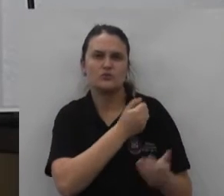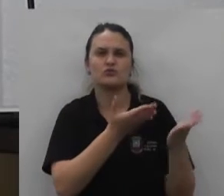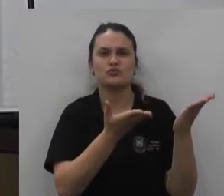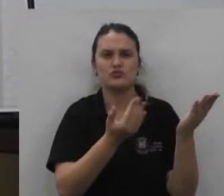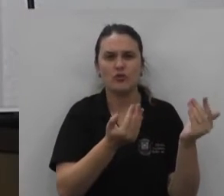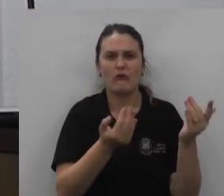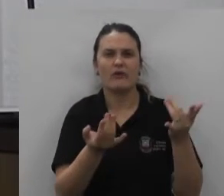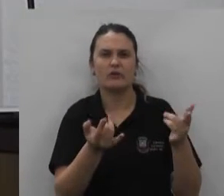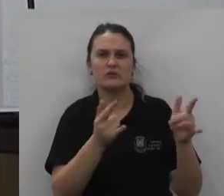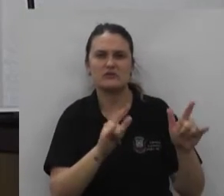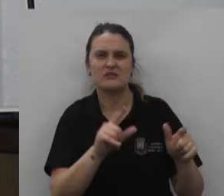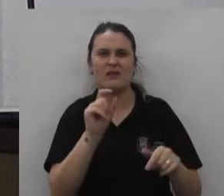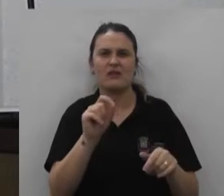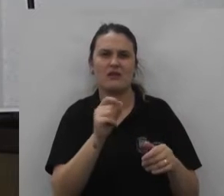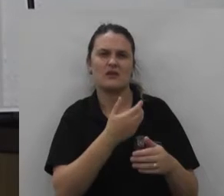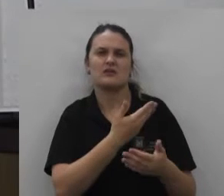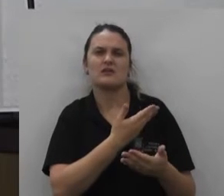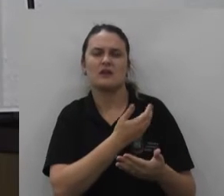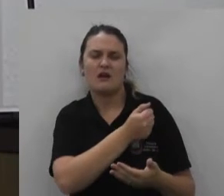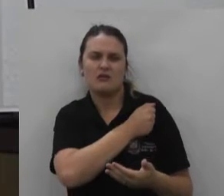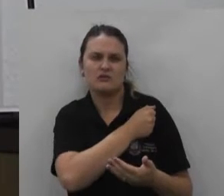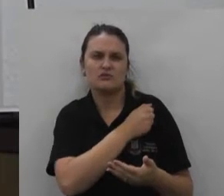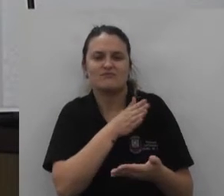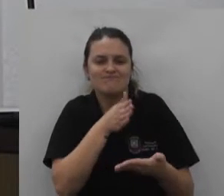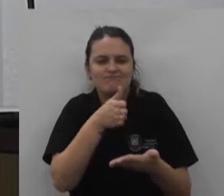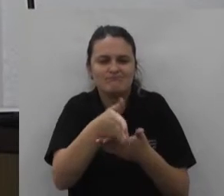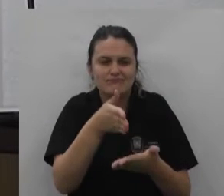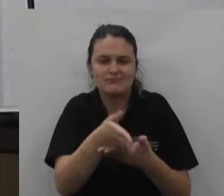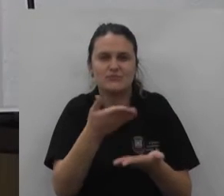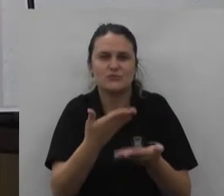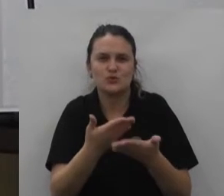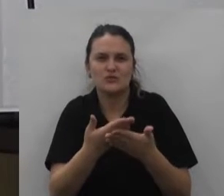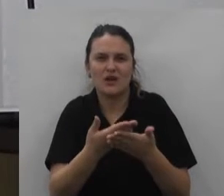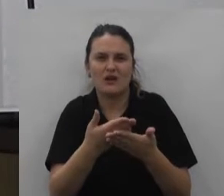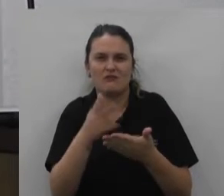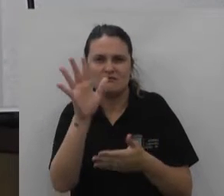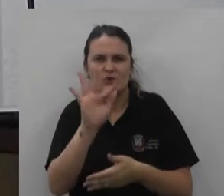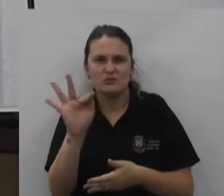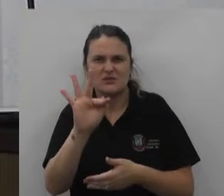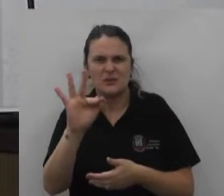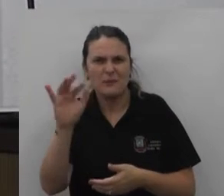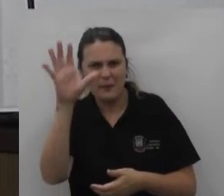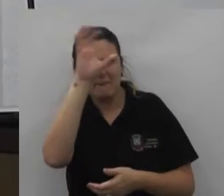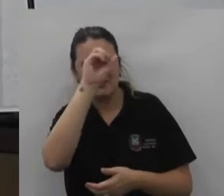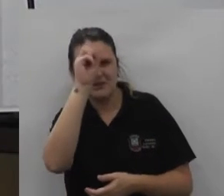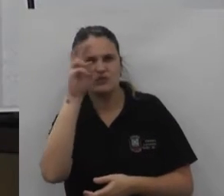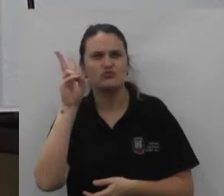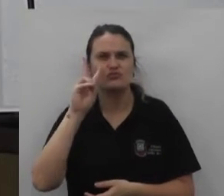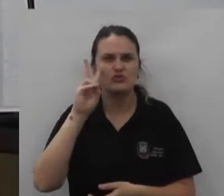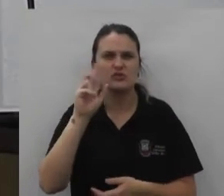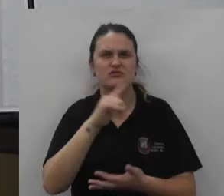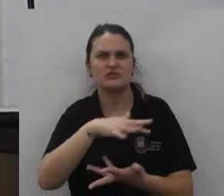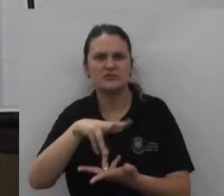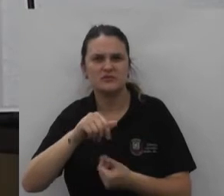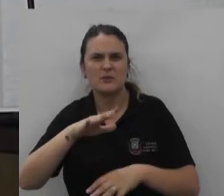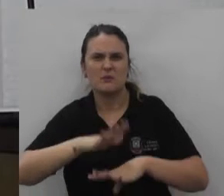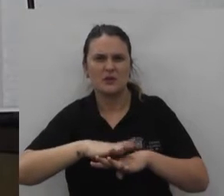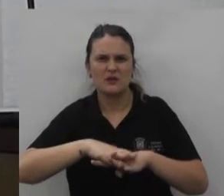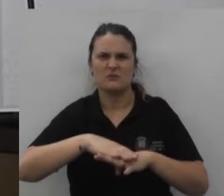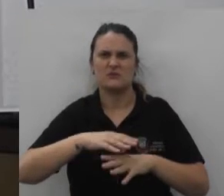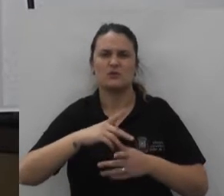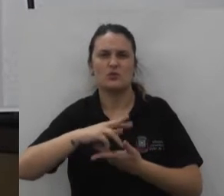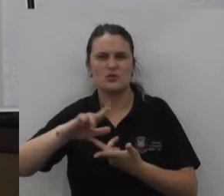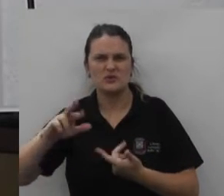os jovens, os adolescentes, os estudantes, os acadêmicos vão lá para dentro para aprender história, geografia, matemática,